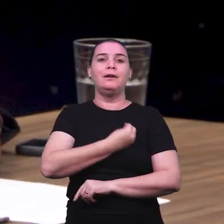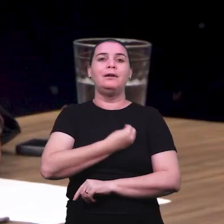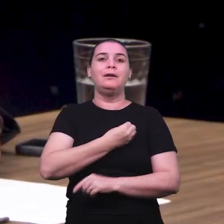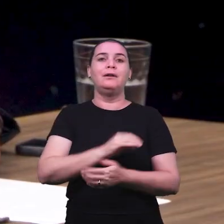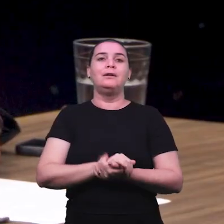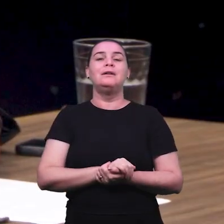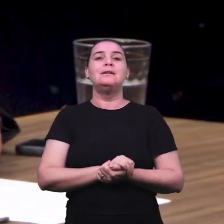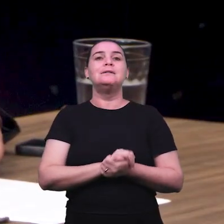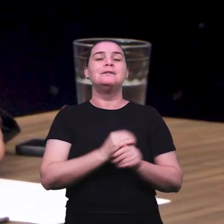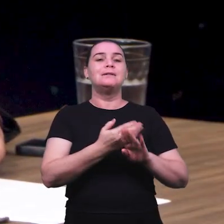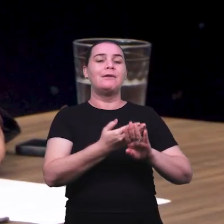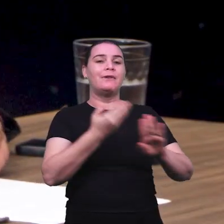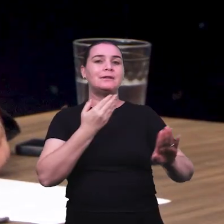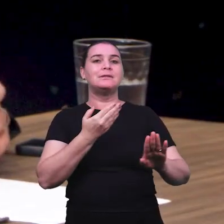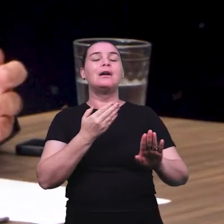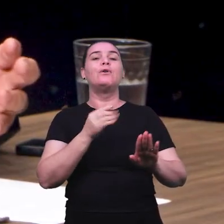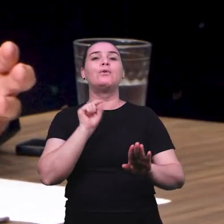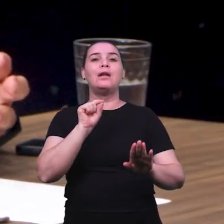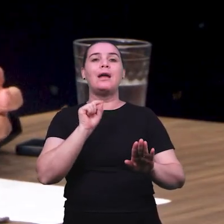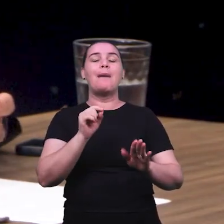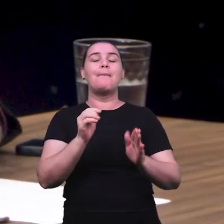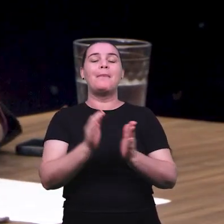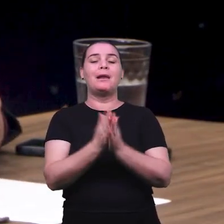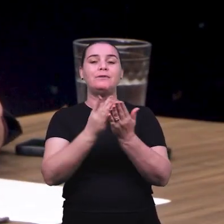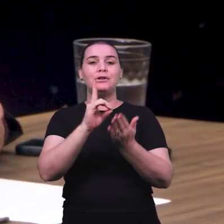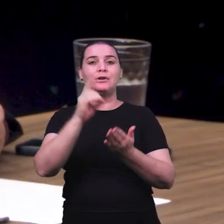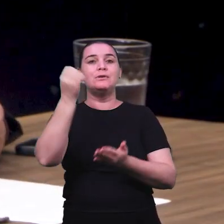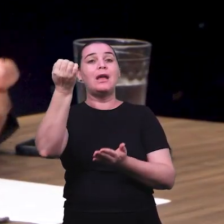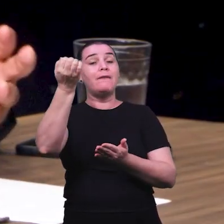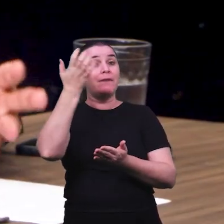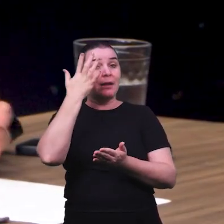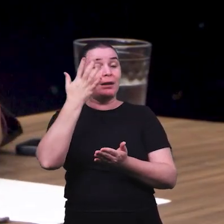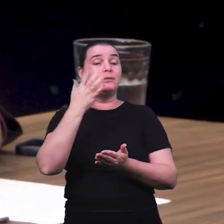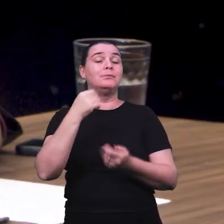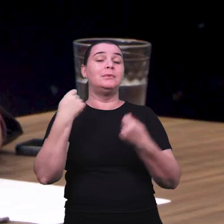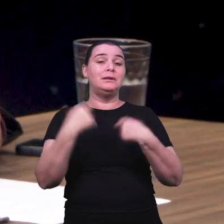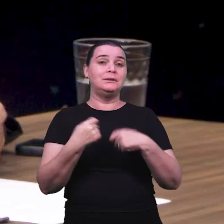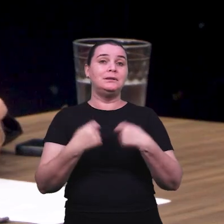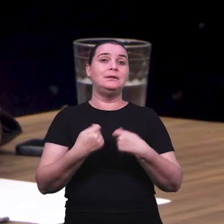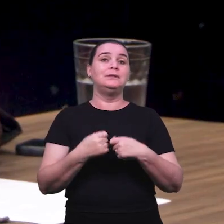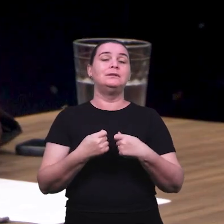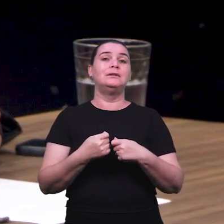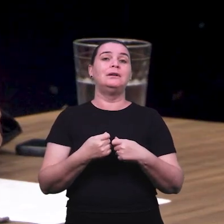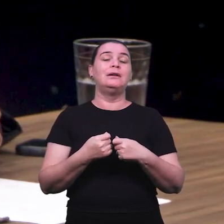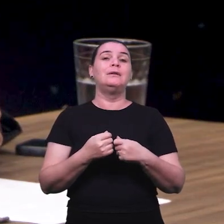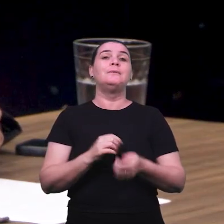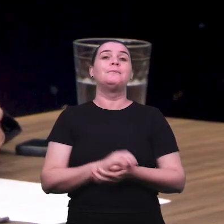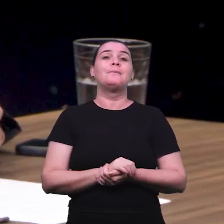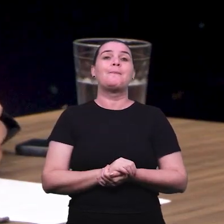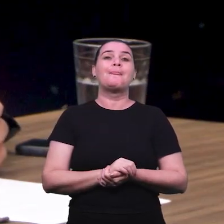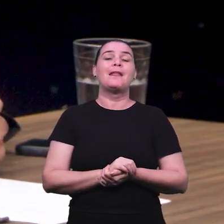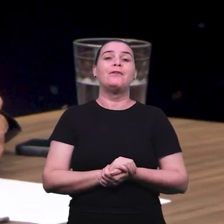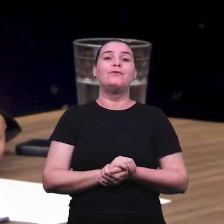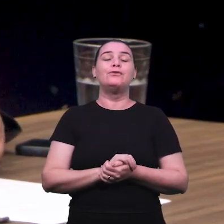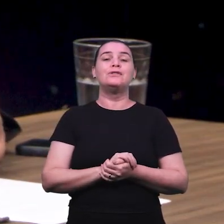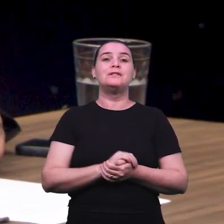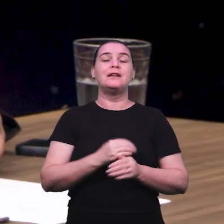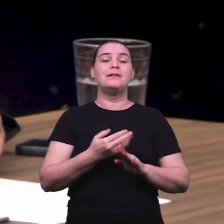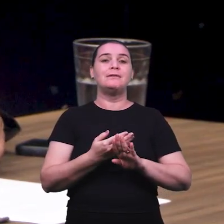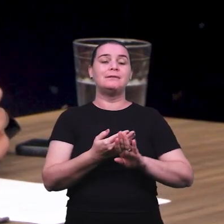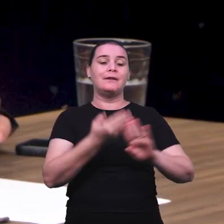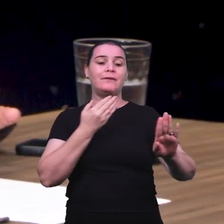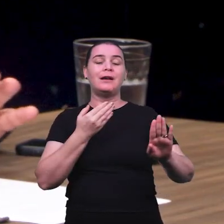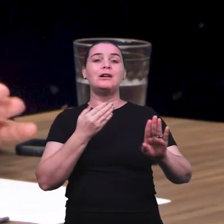Para a palavra revelada. Muito bom. Foge para dentro do batismo com o Espírito Santo, da ação dos dons. Aí você foge de toda essa entropia que